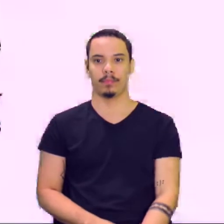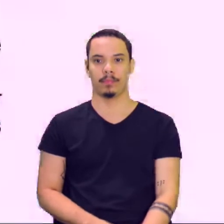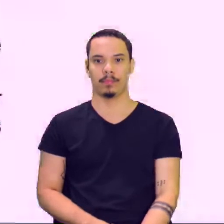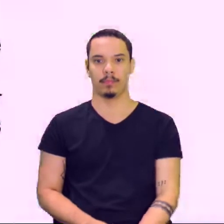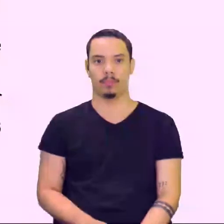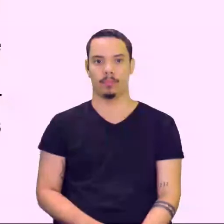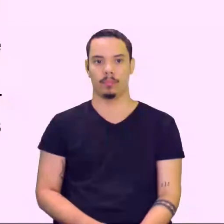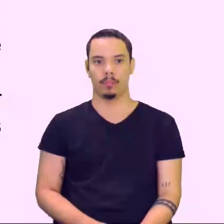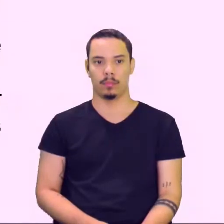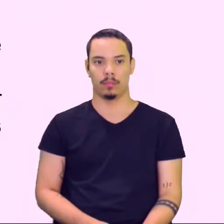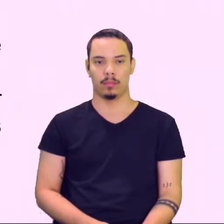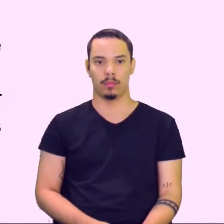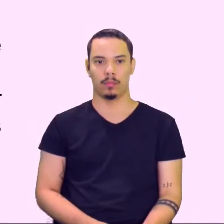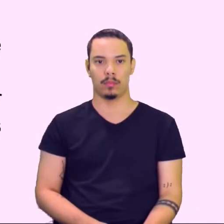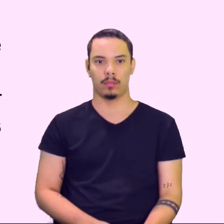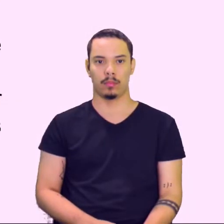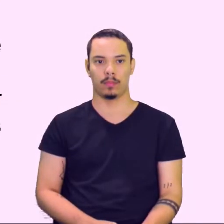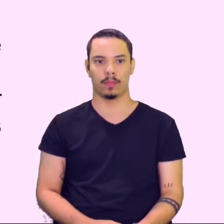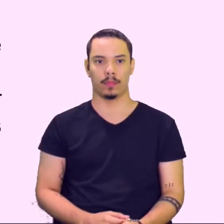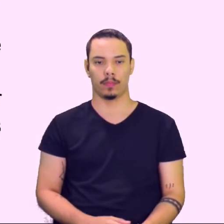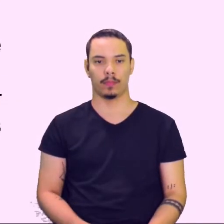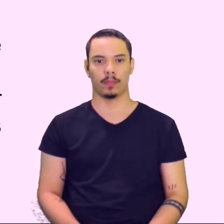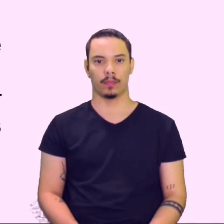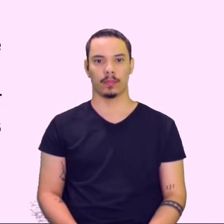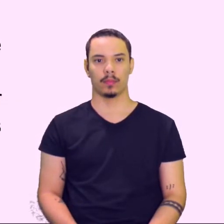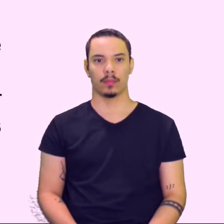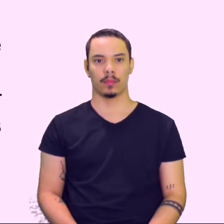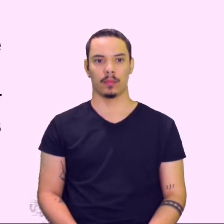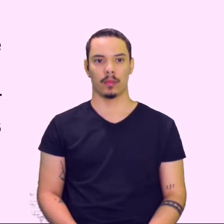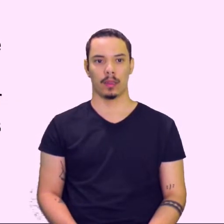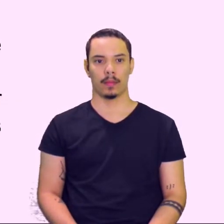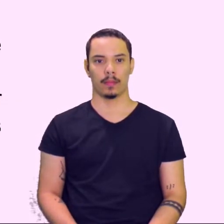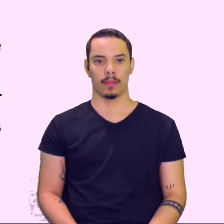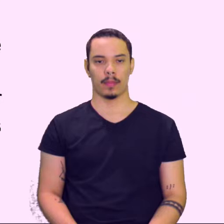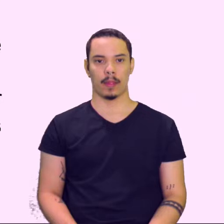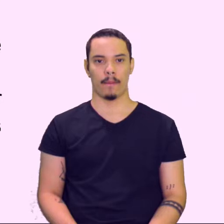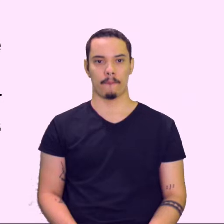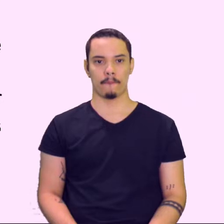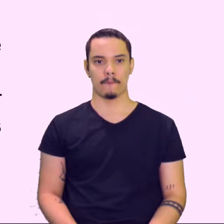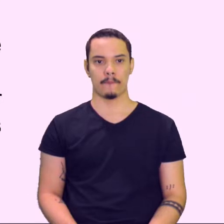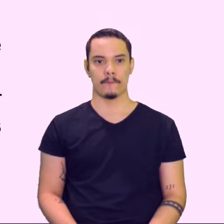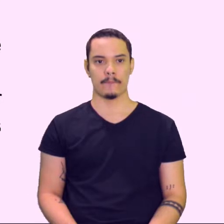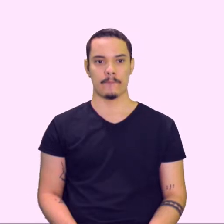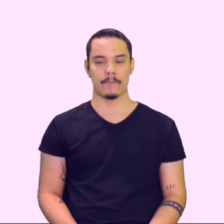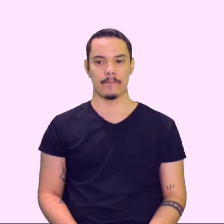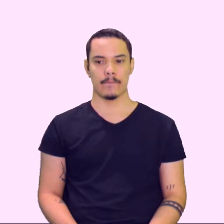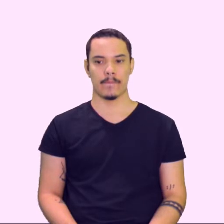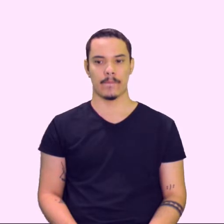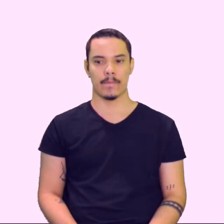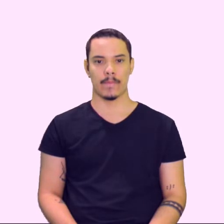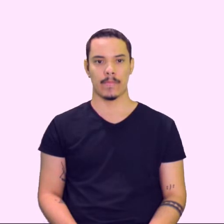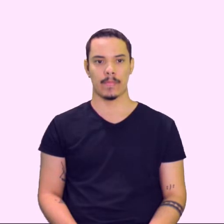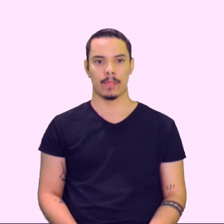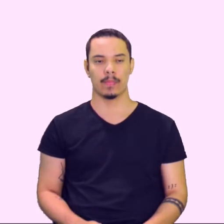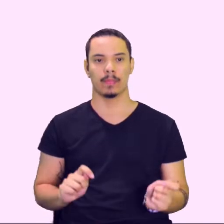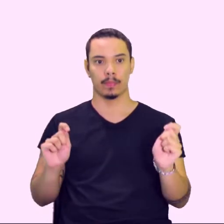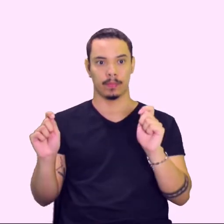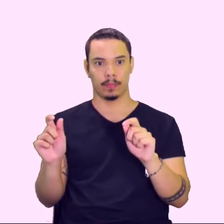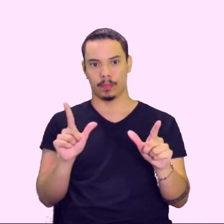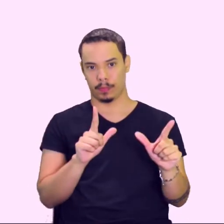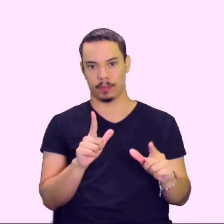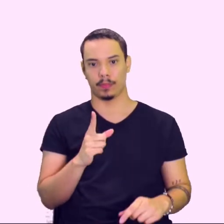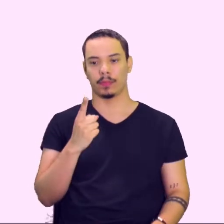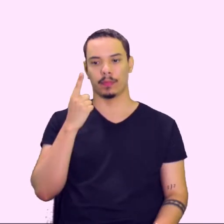De olho na tela. Então, volta lá um pouquinho. Vamos voltar aqui. O slide anterior. É isso mesmo. Então,